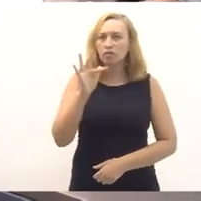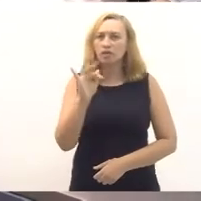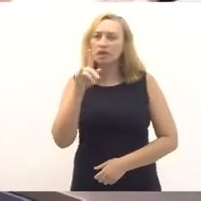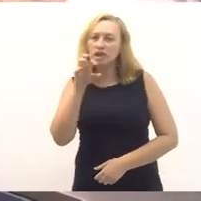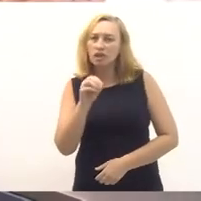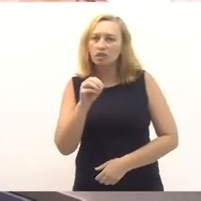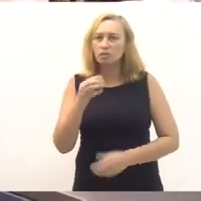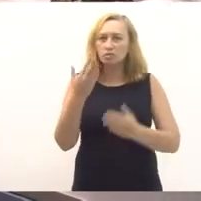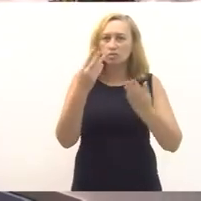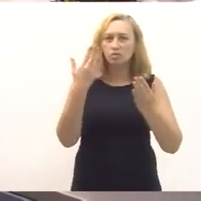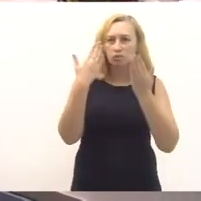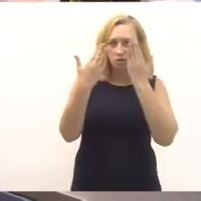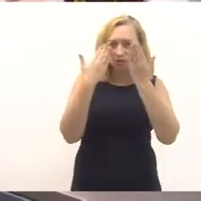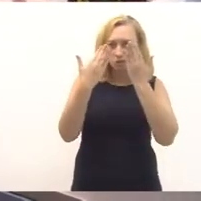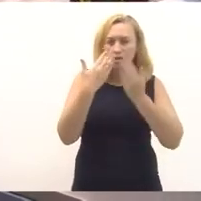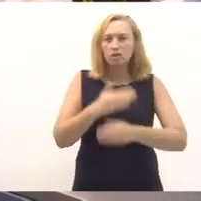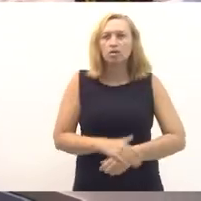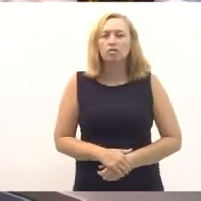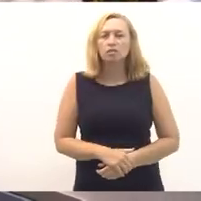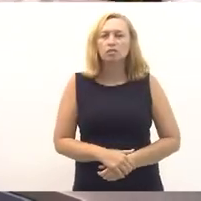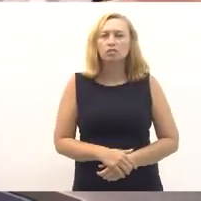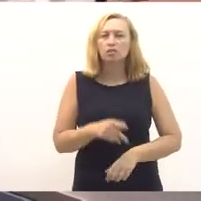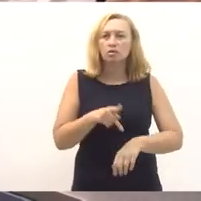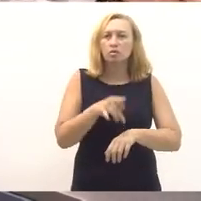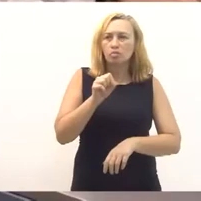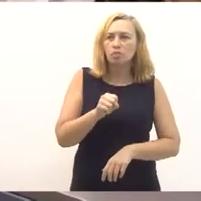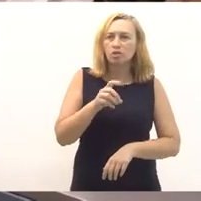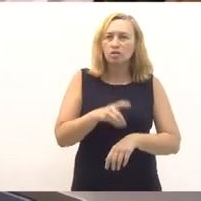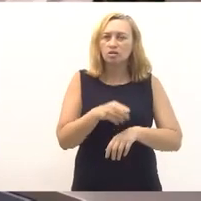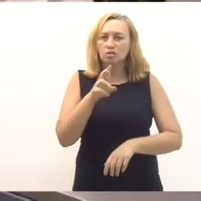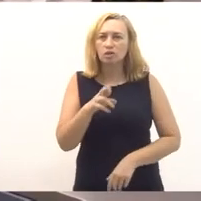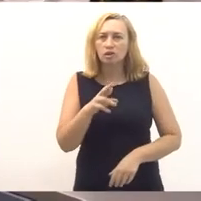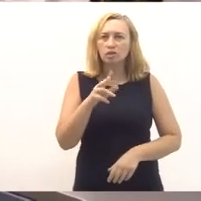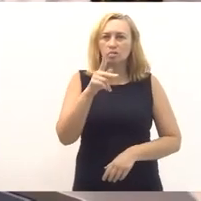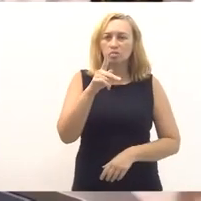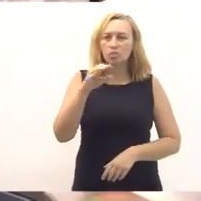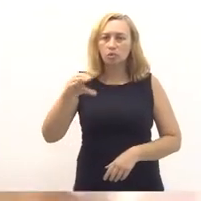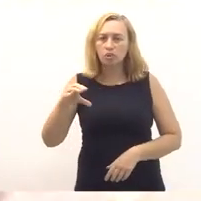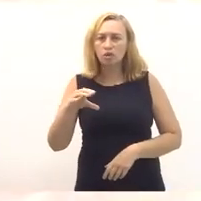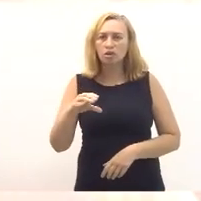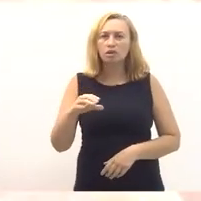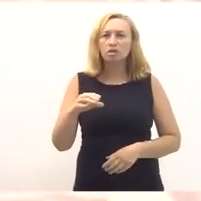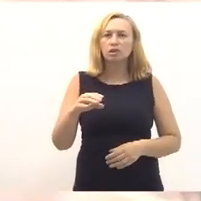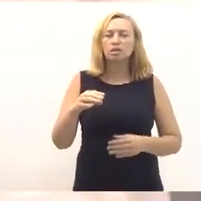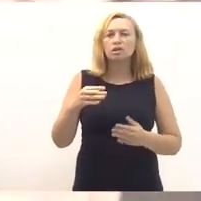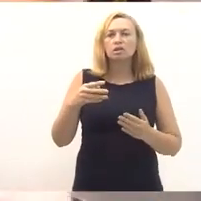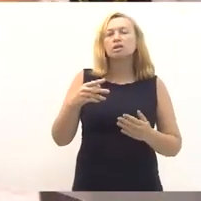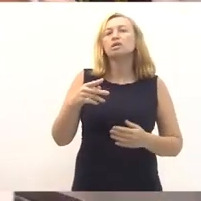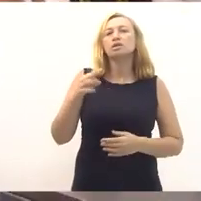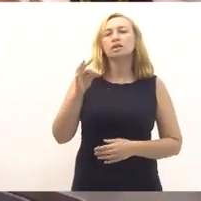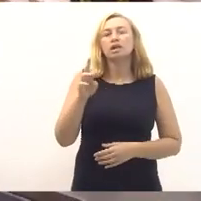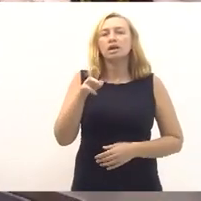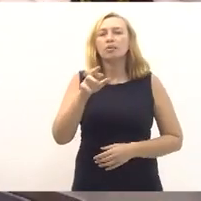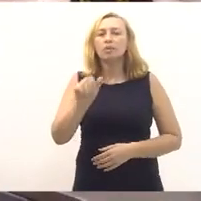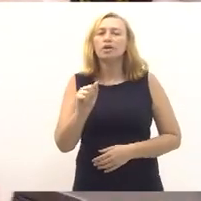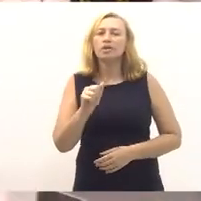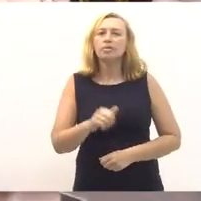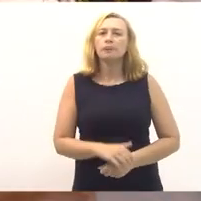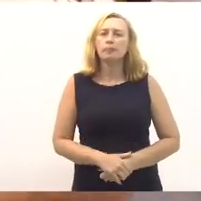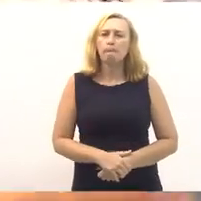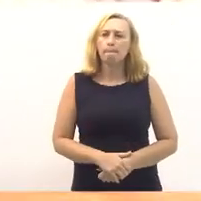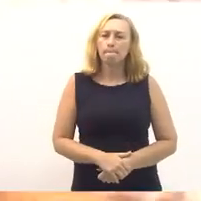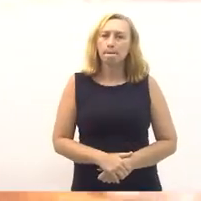Bezerra sou psicólogo eu tô fazendo pós-doutorado na puc-rio sobre terapia psicodélica é e